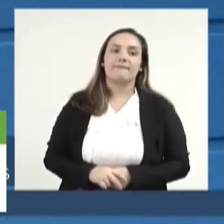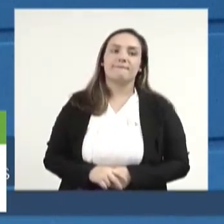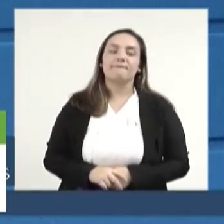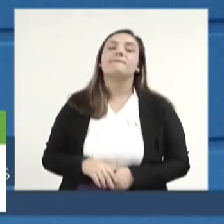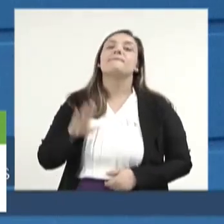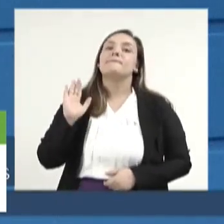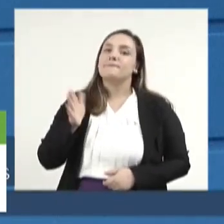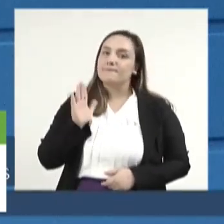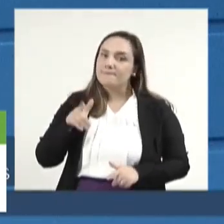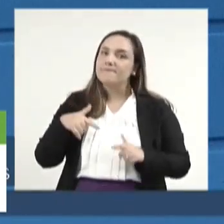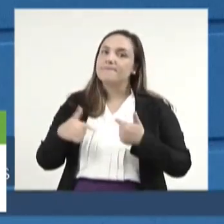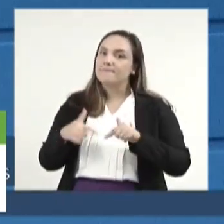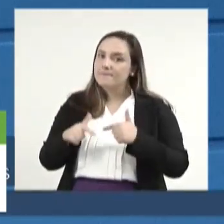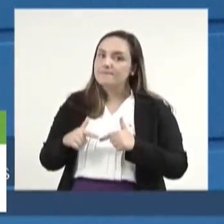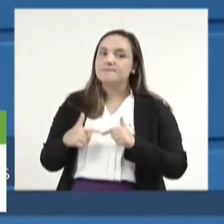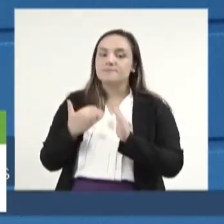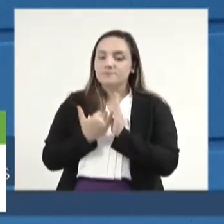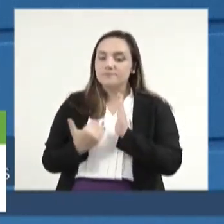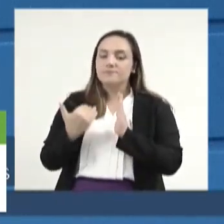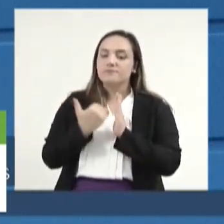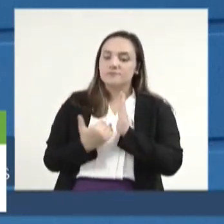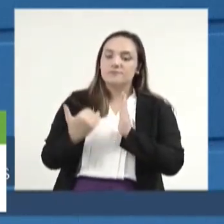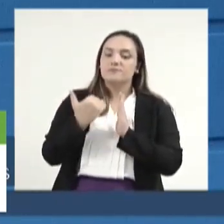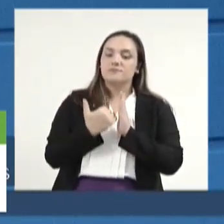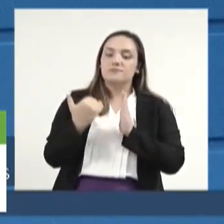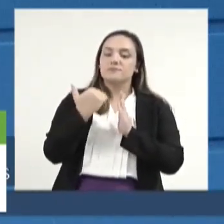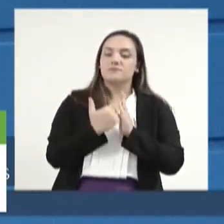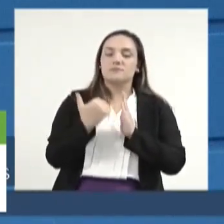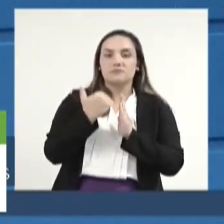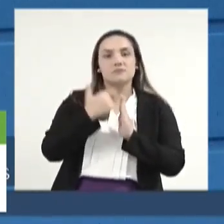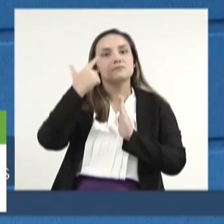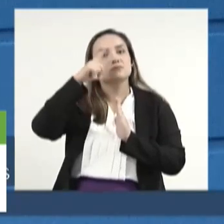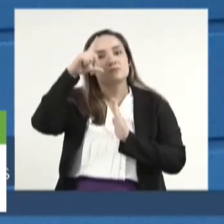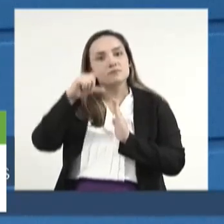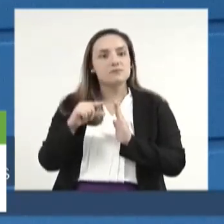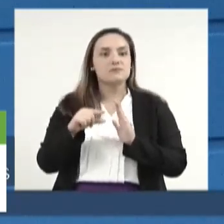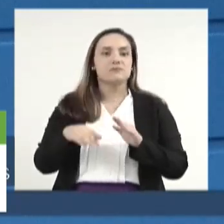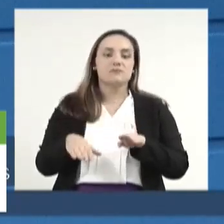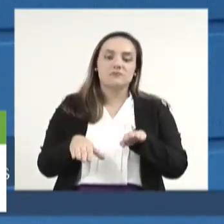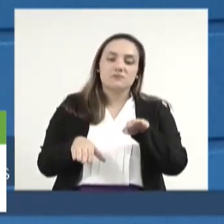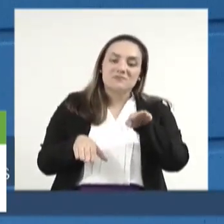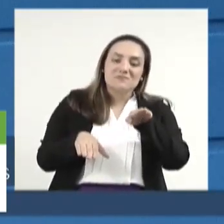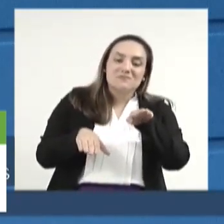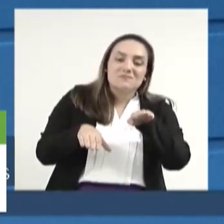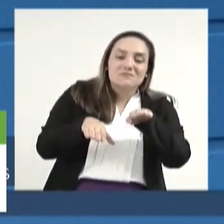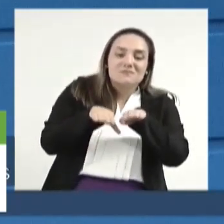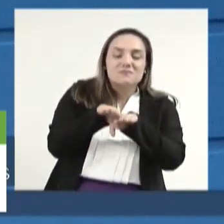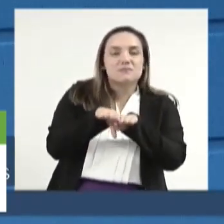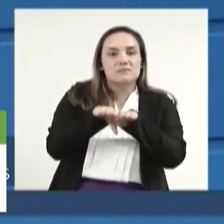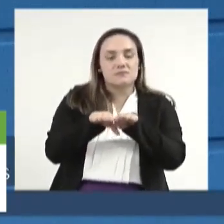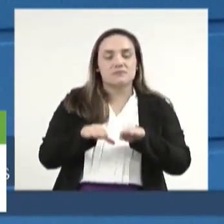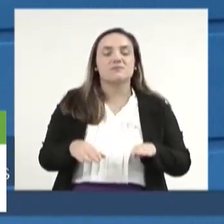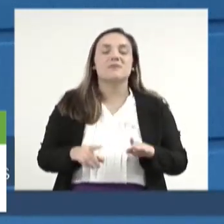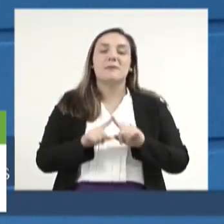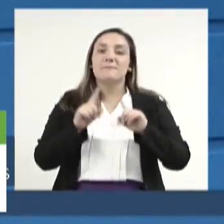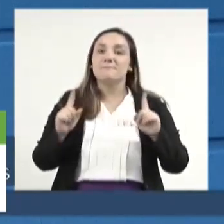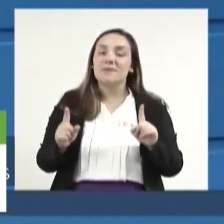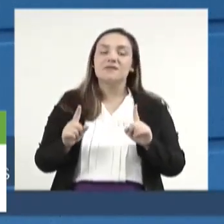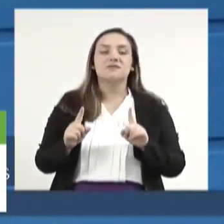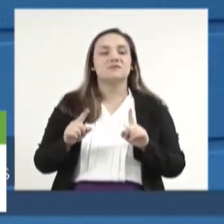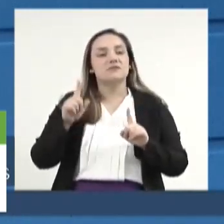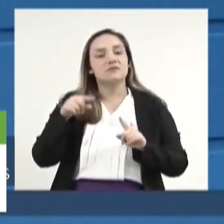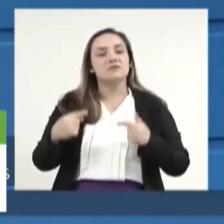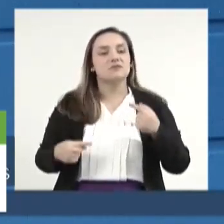vem sendo trabalhado para que ao longo do mandato isso possa vir diminuindo, sabendo da importância disso. E tudo que está